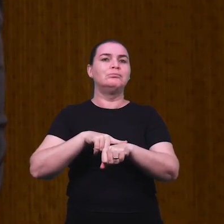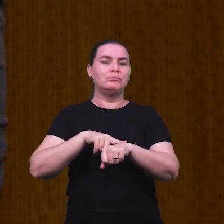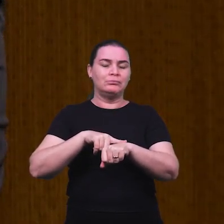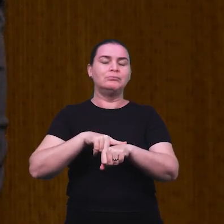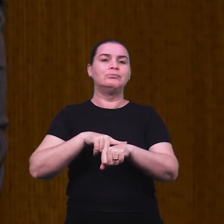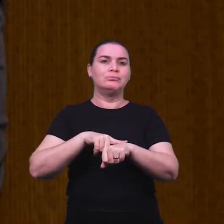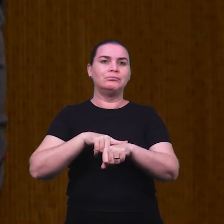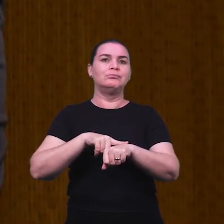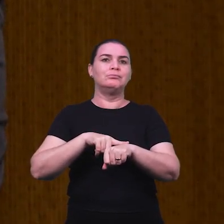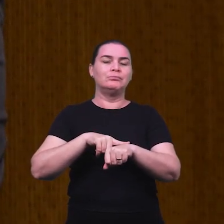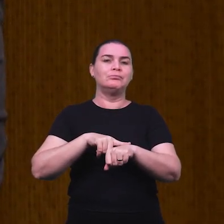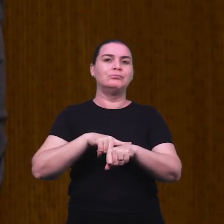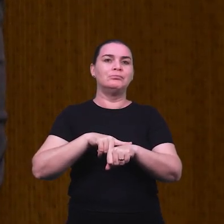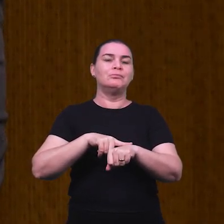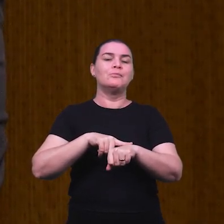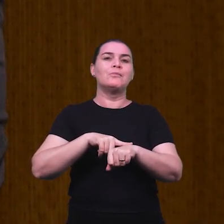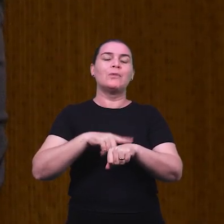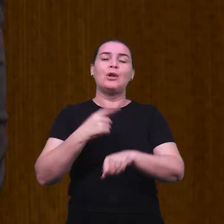breve,